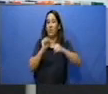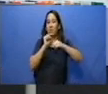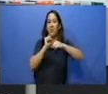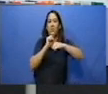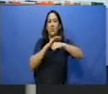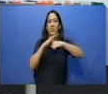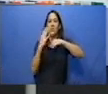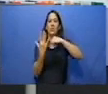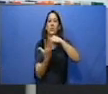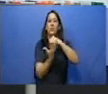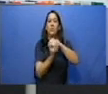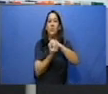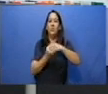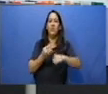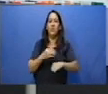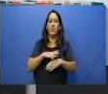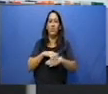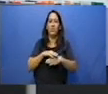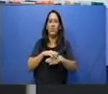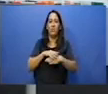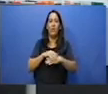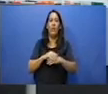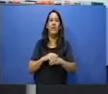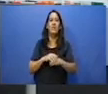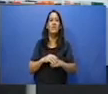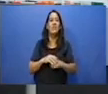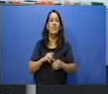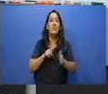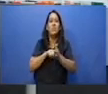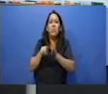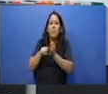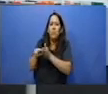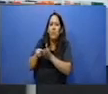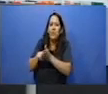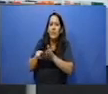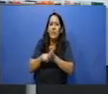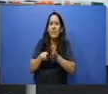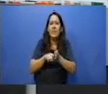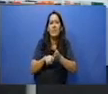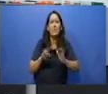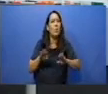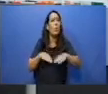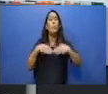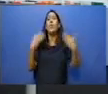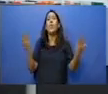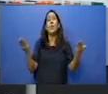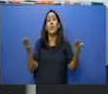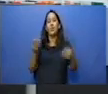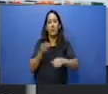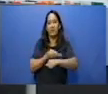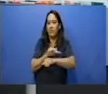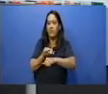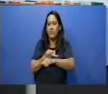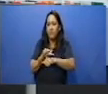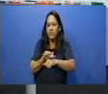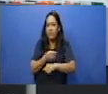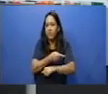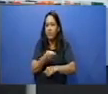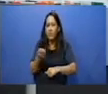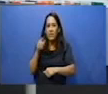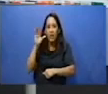sobre experiências científicas? Qual é o assunto que te interessa? Como você